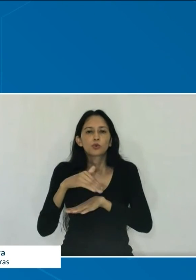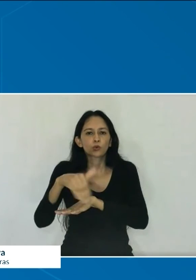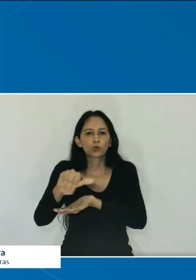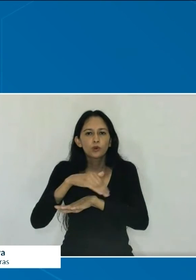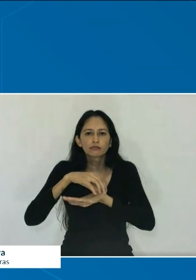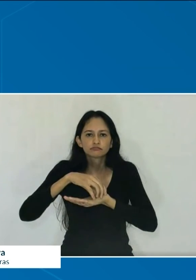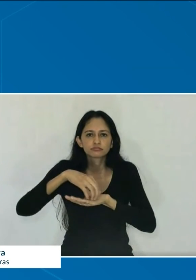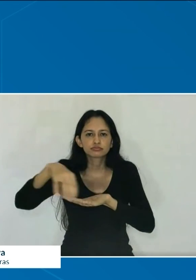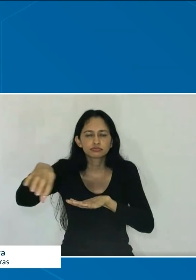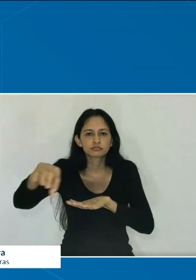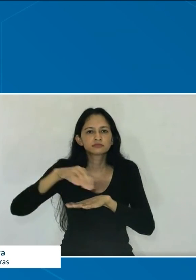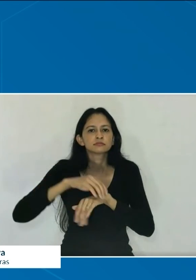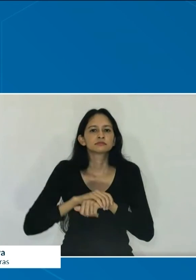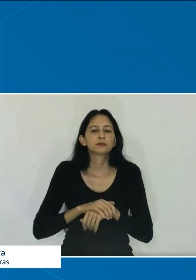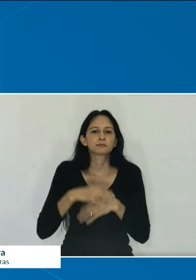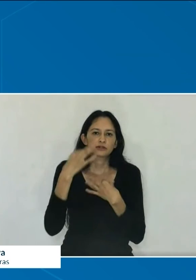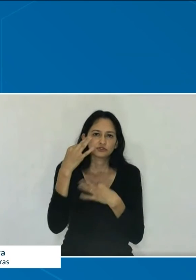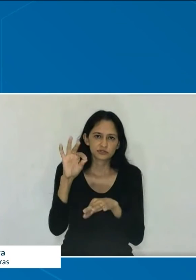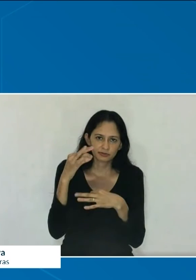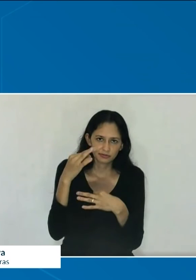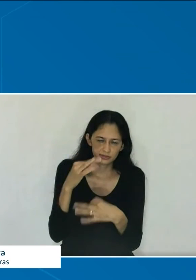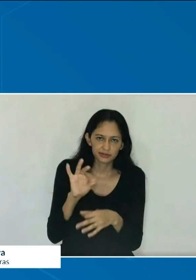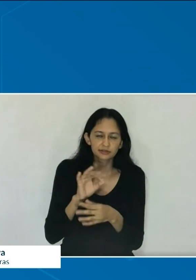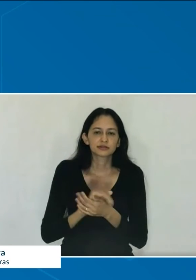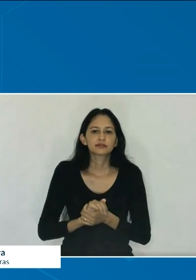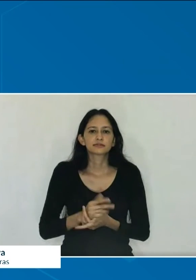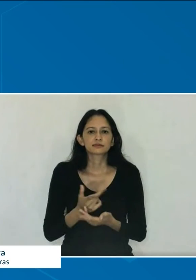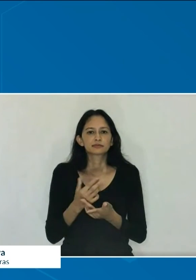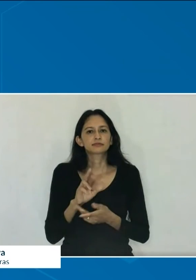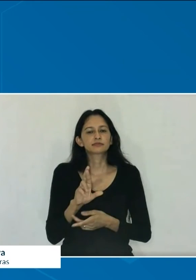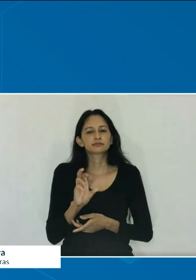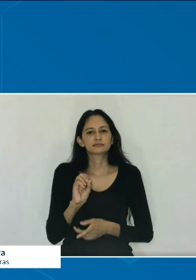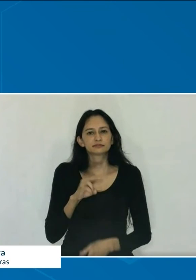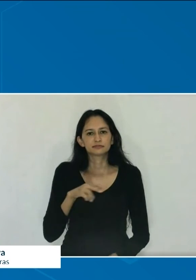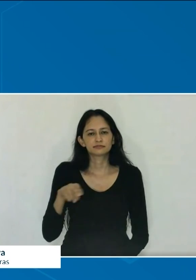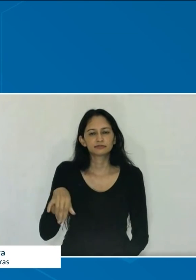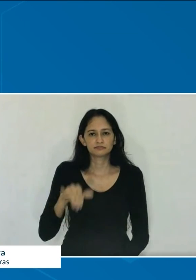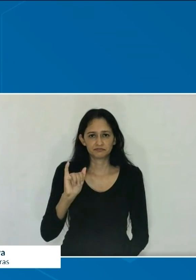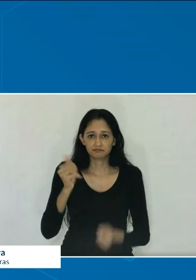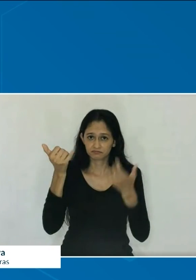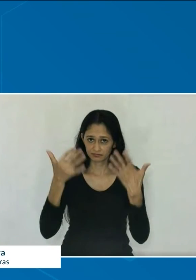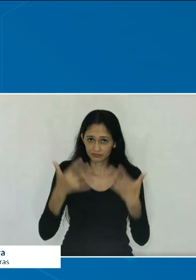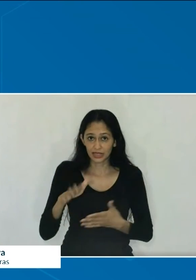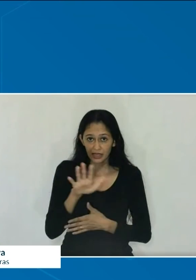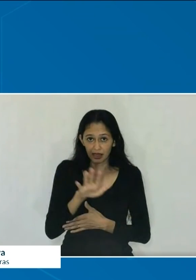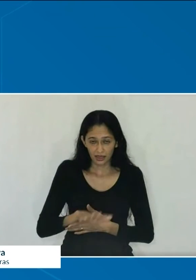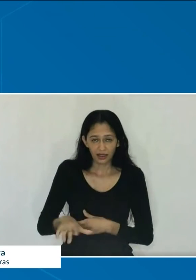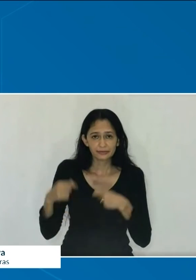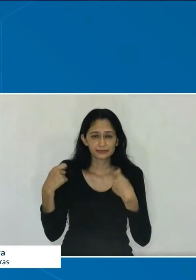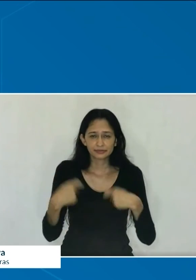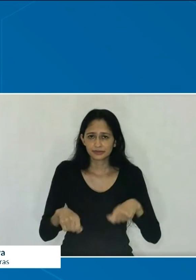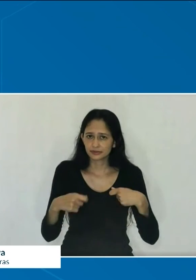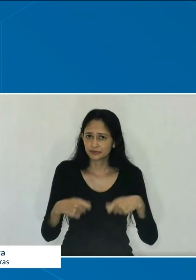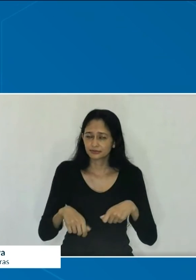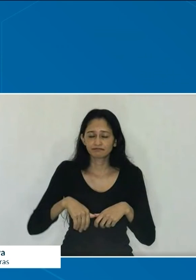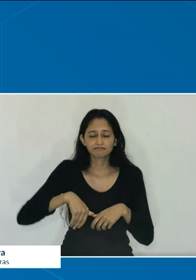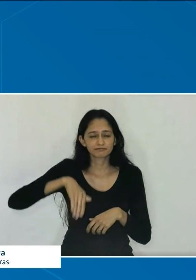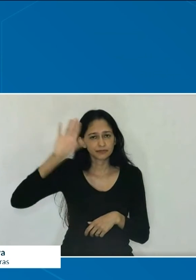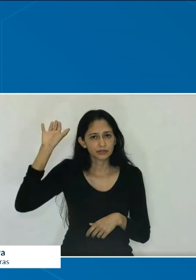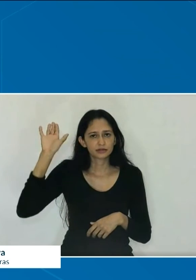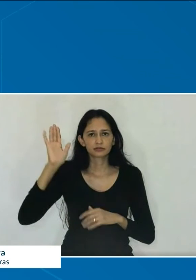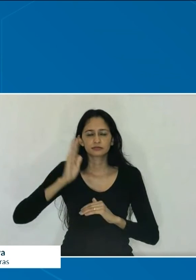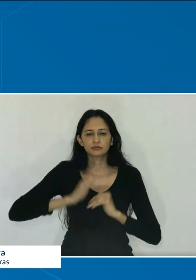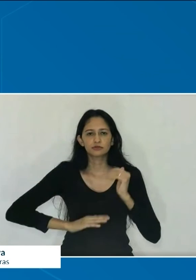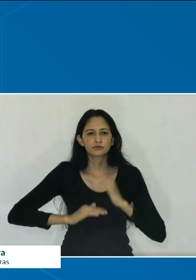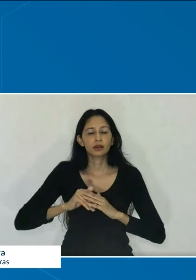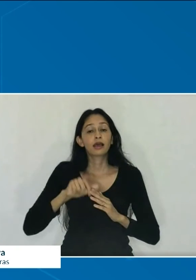uma empresa de gestão de planejamento, e como o Rony falou, hoje uma das áreas que está demandando muito profissional é nessa área